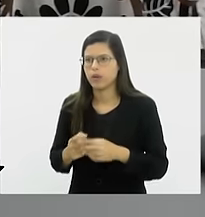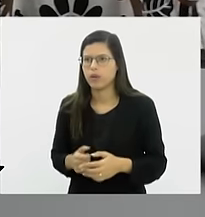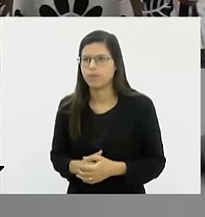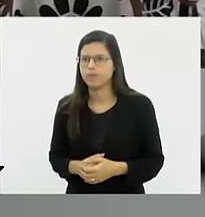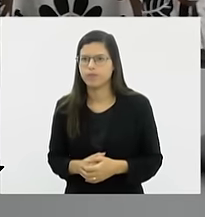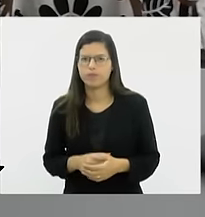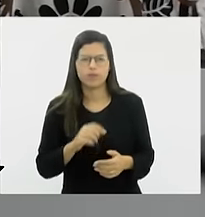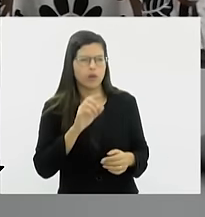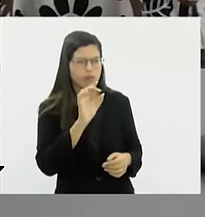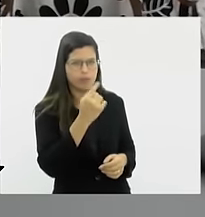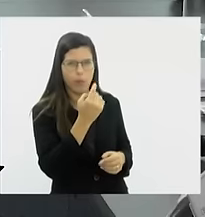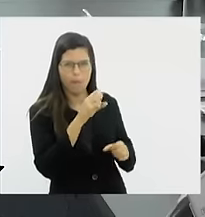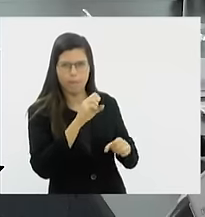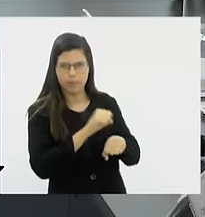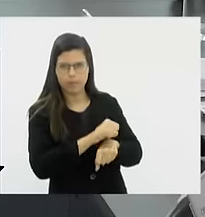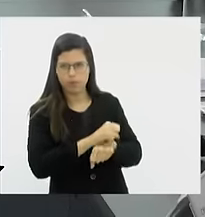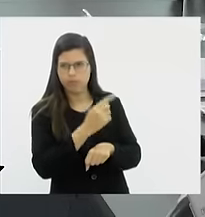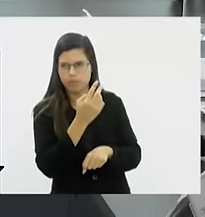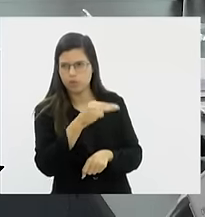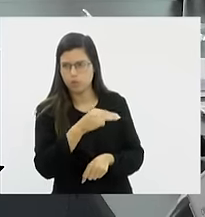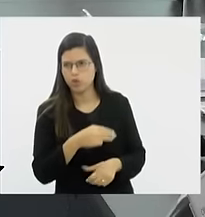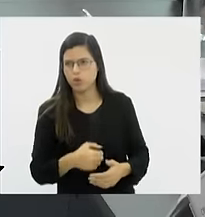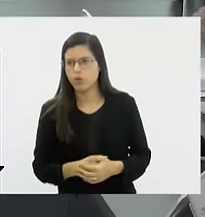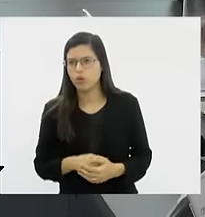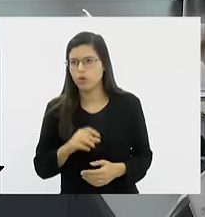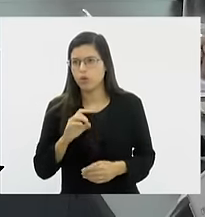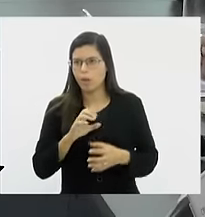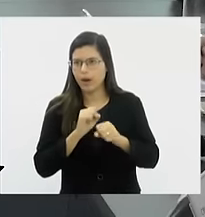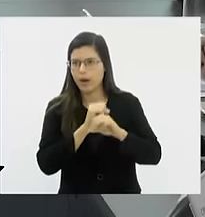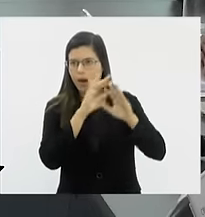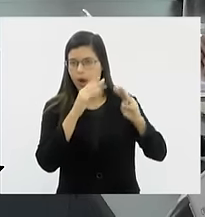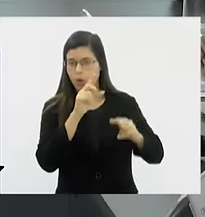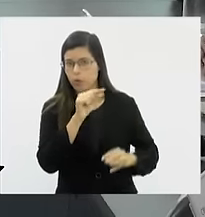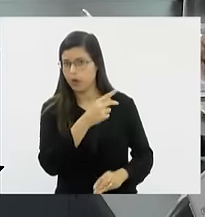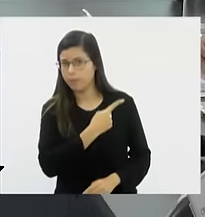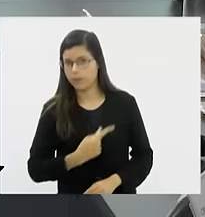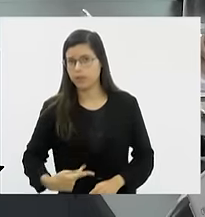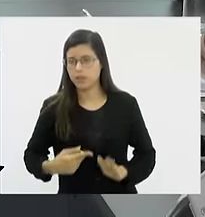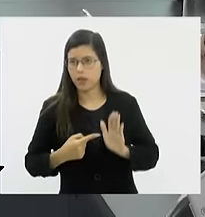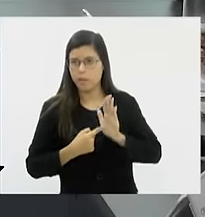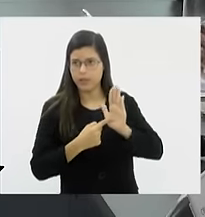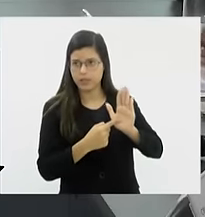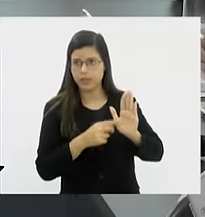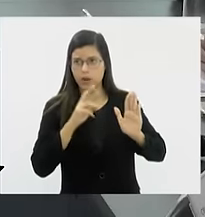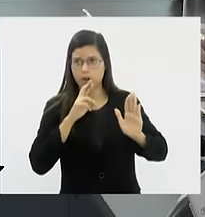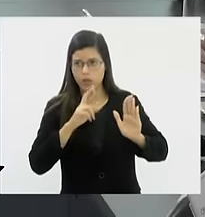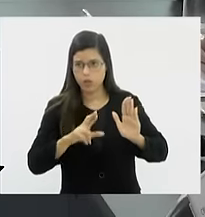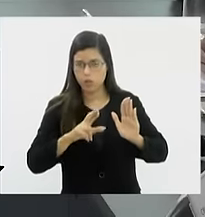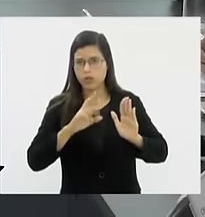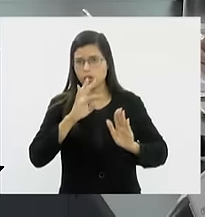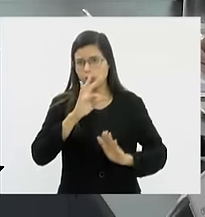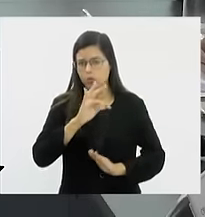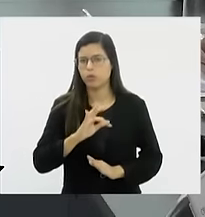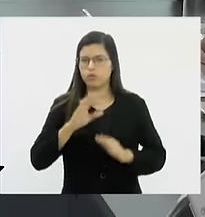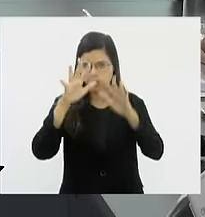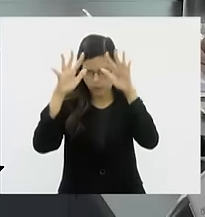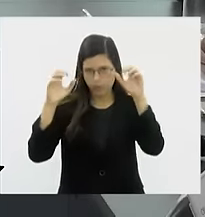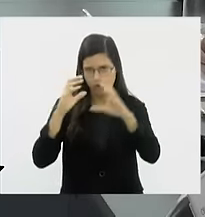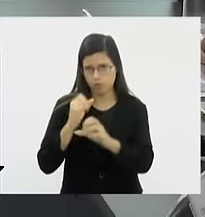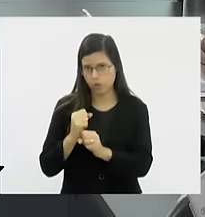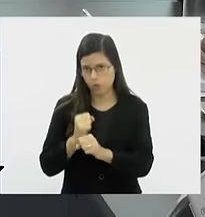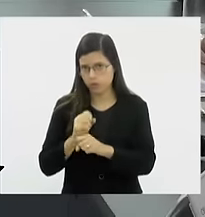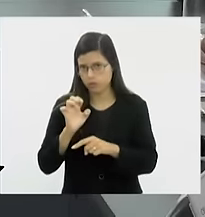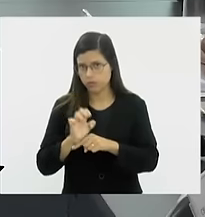minutinho. Só para deixar claro que o que o presidente apresenta aqui como resposta do TCE não é em